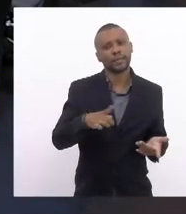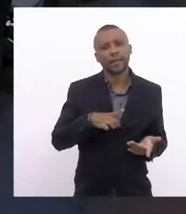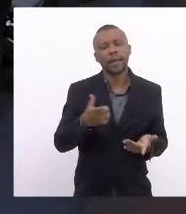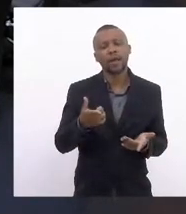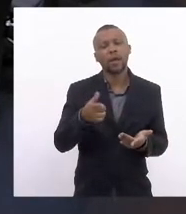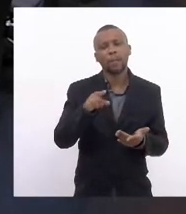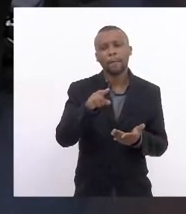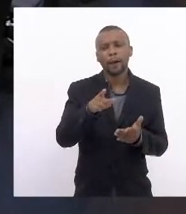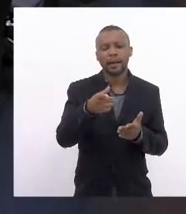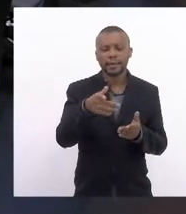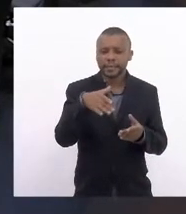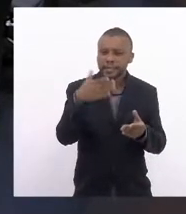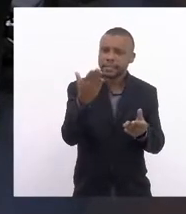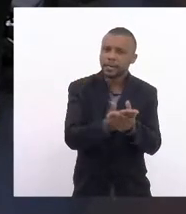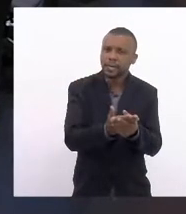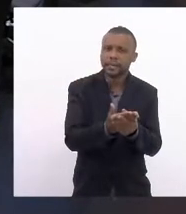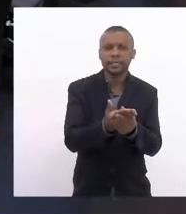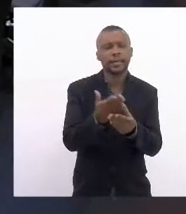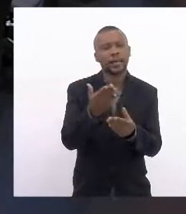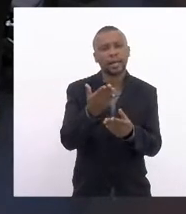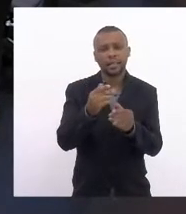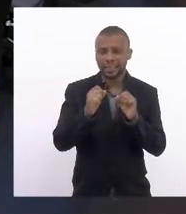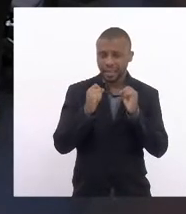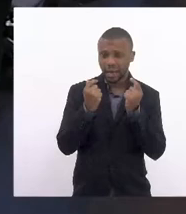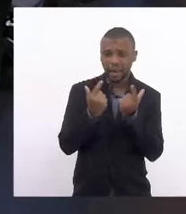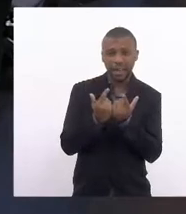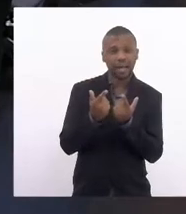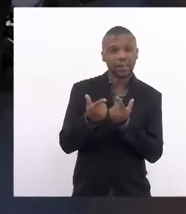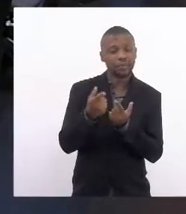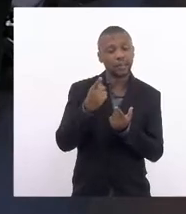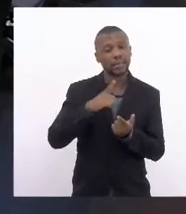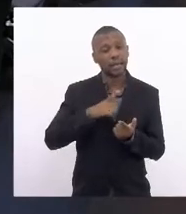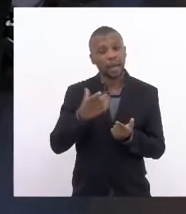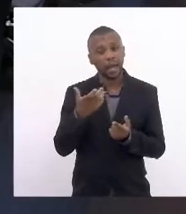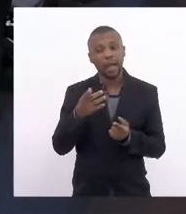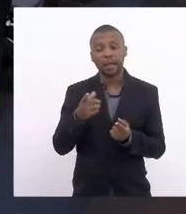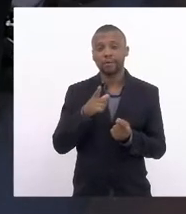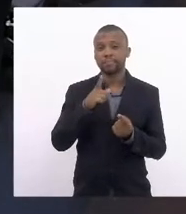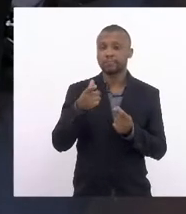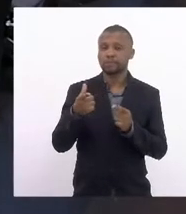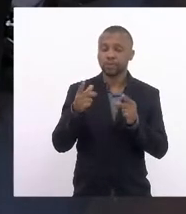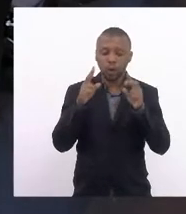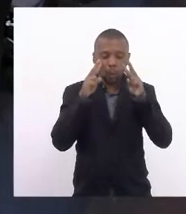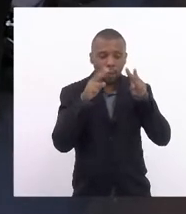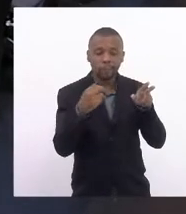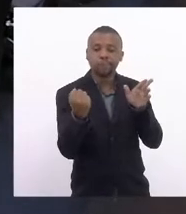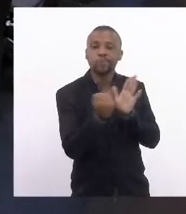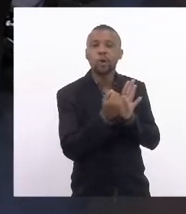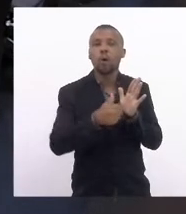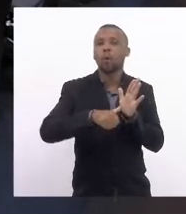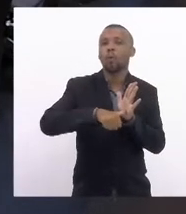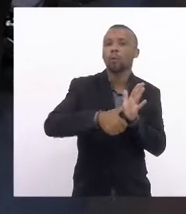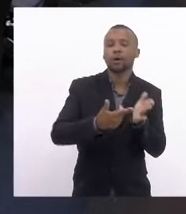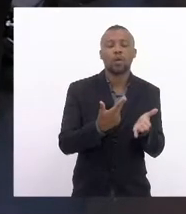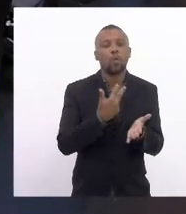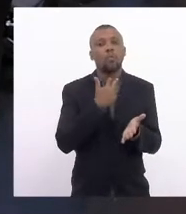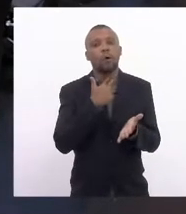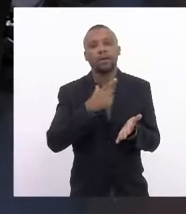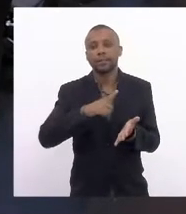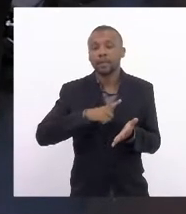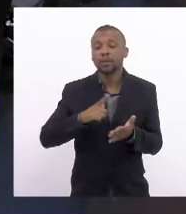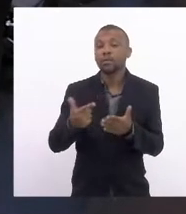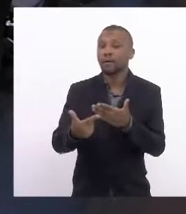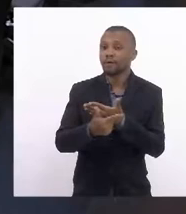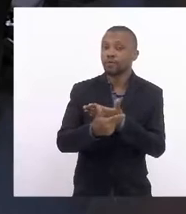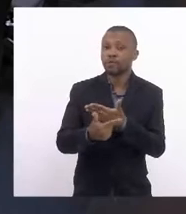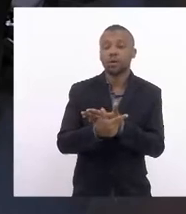marcial da Assembleia Legislativa no sentido de tombar um clube que será impossibilitado de ter a sua função social